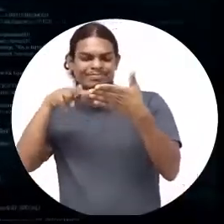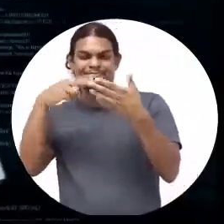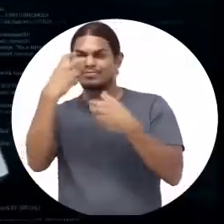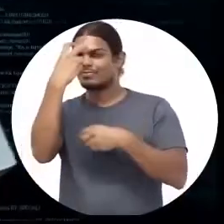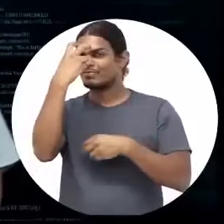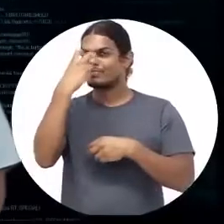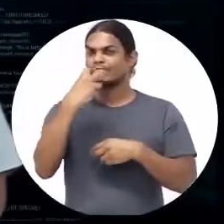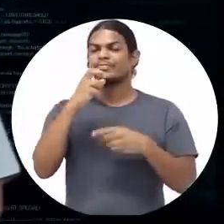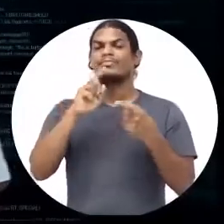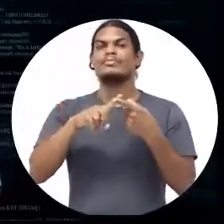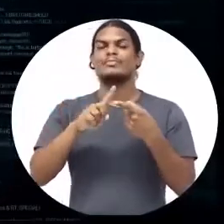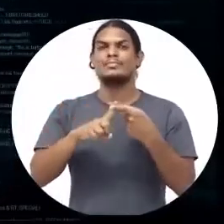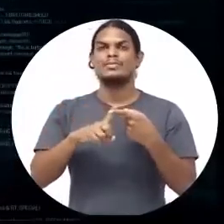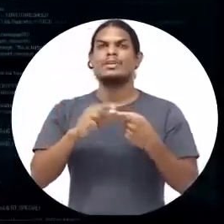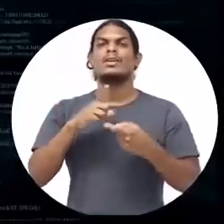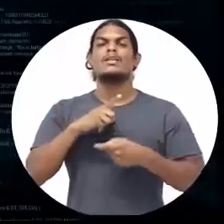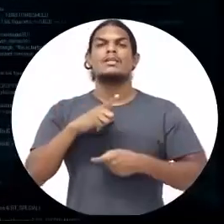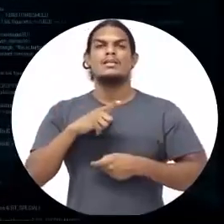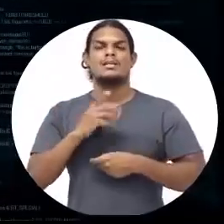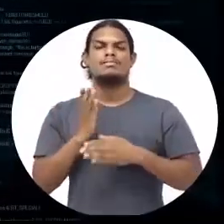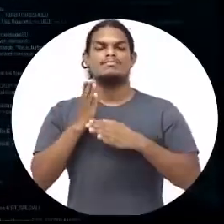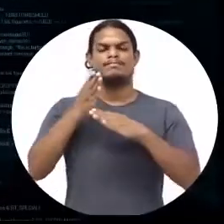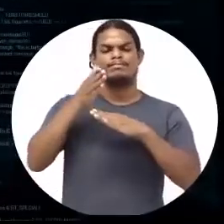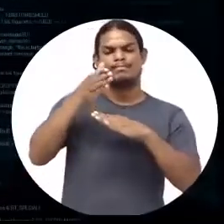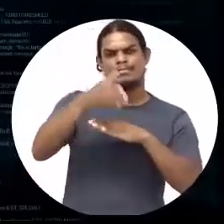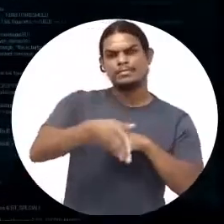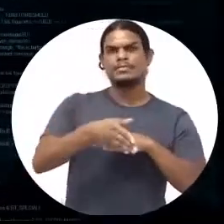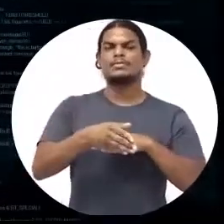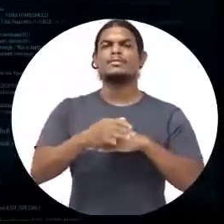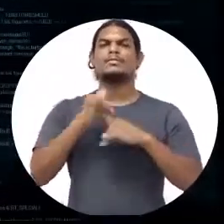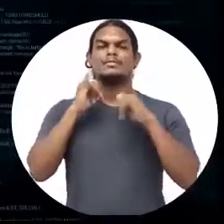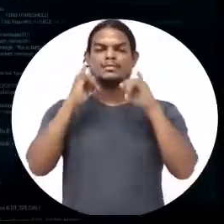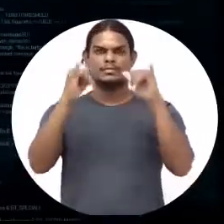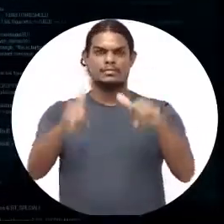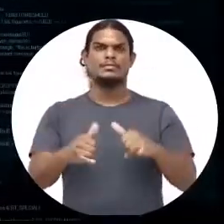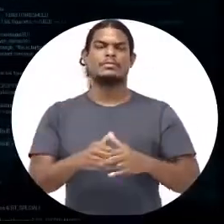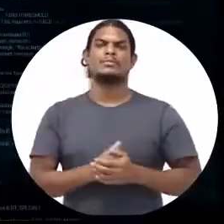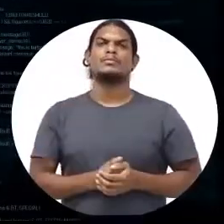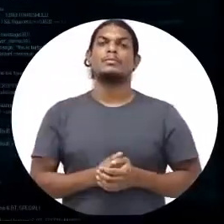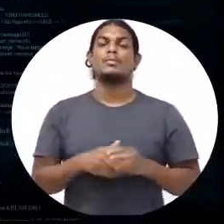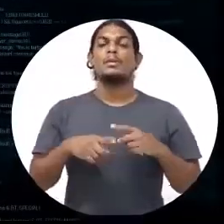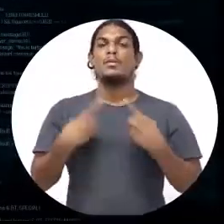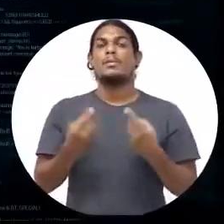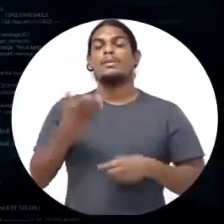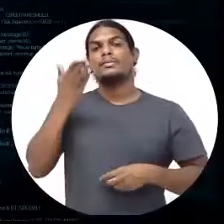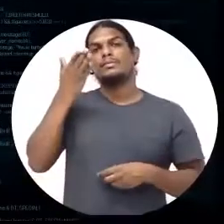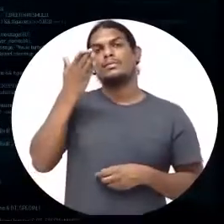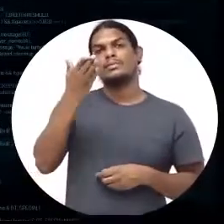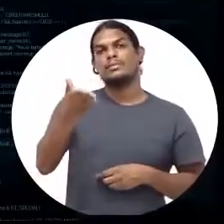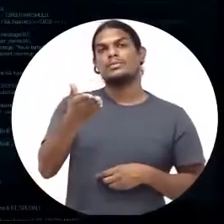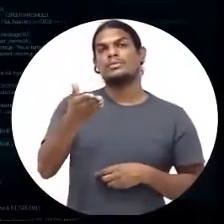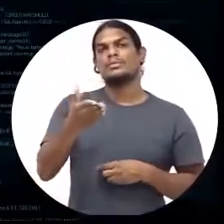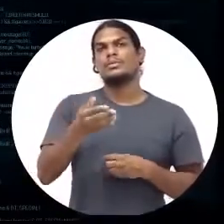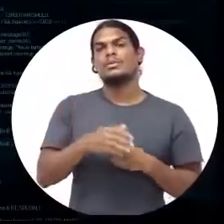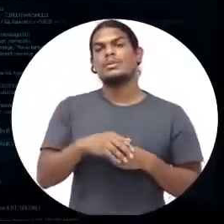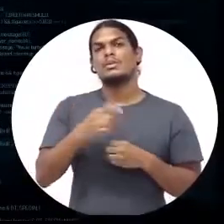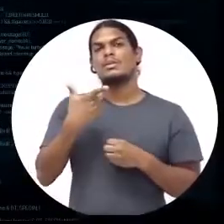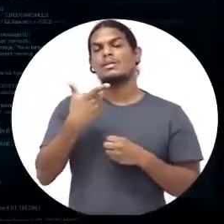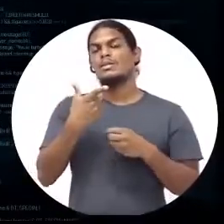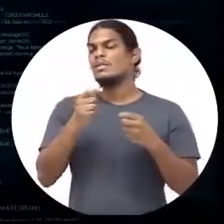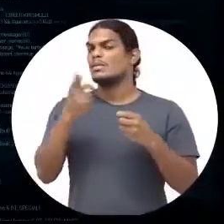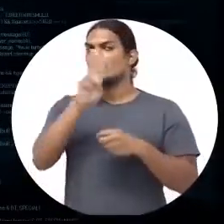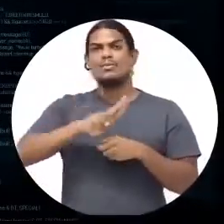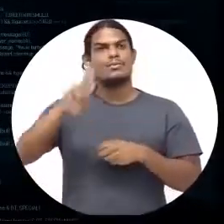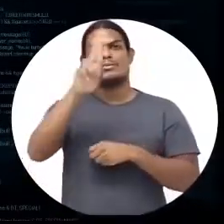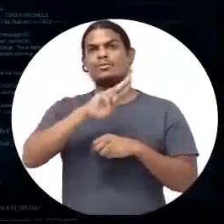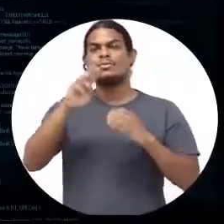ter acesso à informação lida. Só que se você não faz as regras corretamente, não usa as